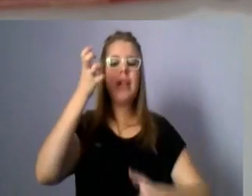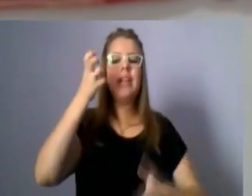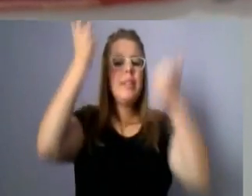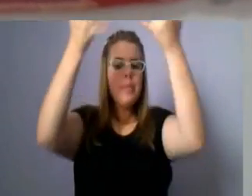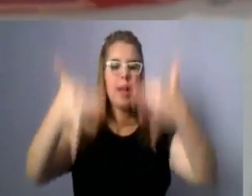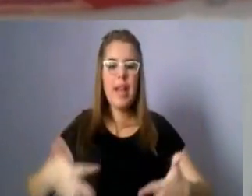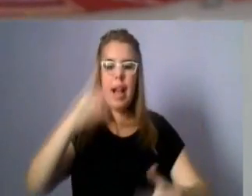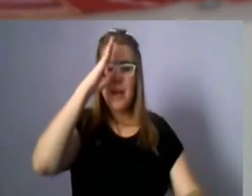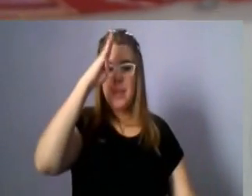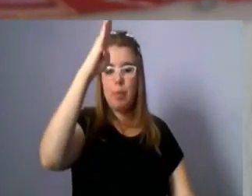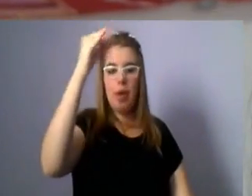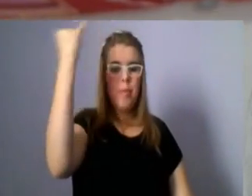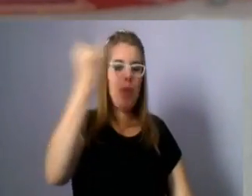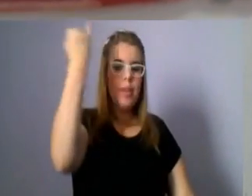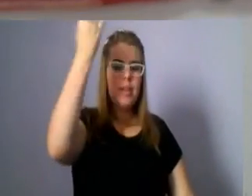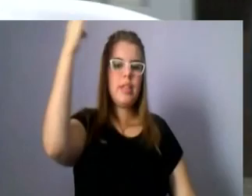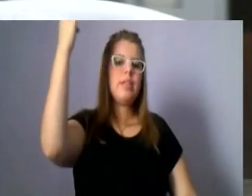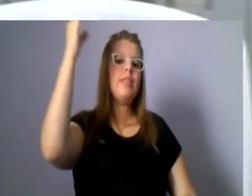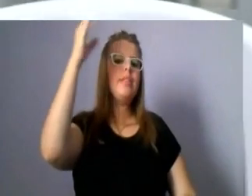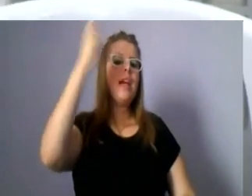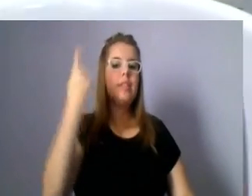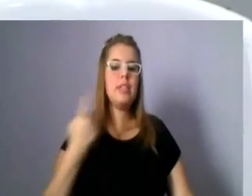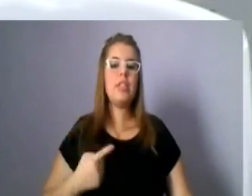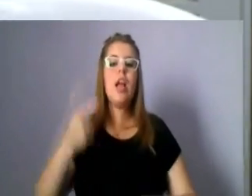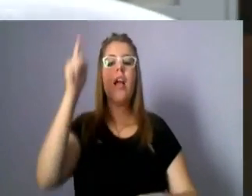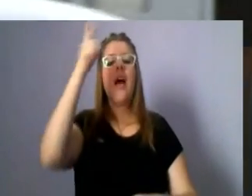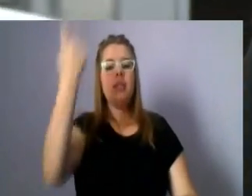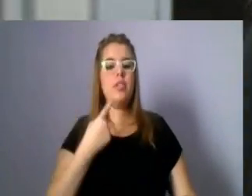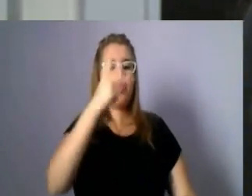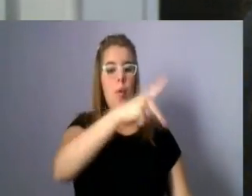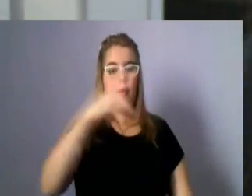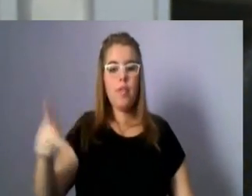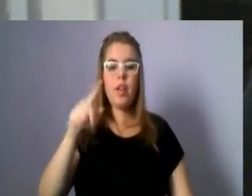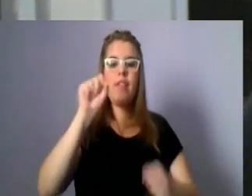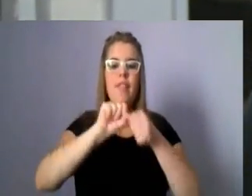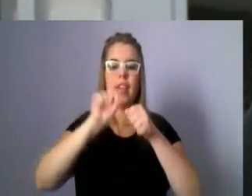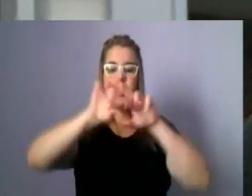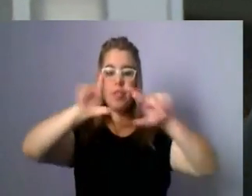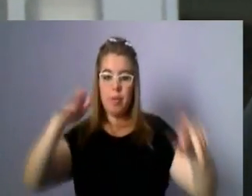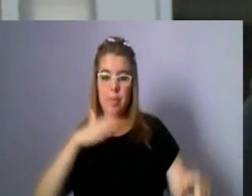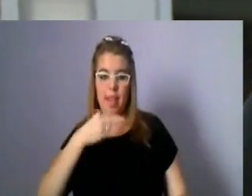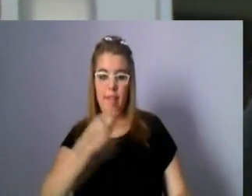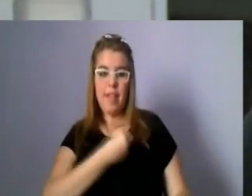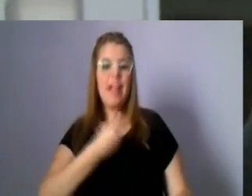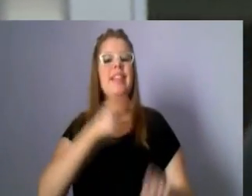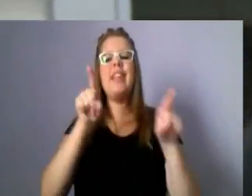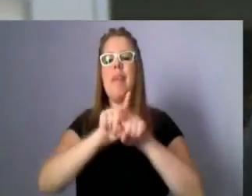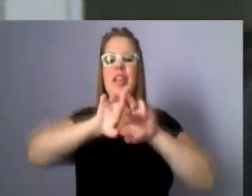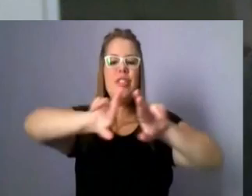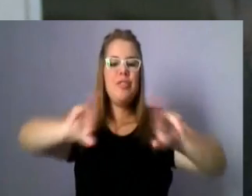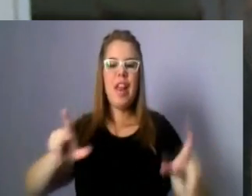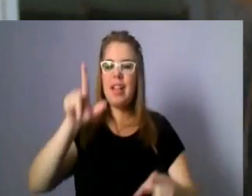diz o quanto a professora faz diferença na sua vida. A Cíntia, ela é uma professora que não só fez a diferença em minha vida, como